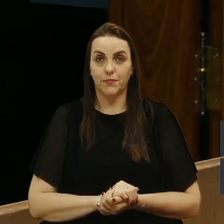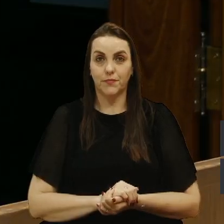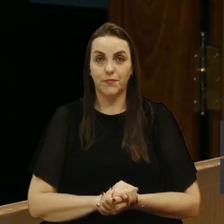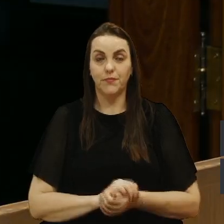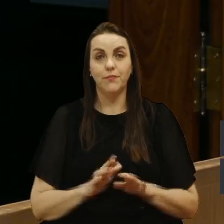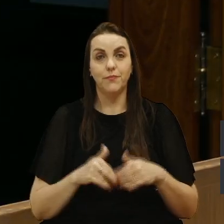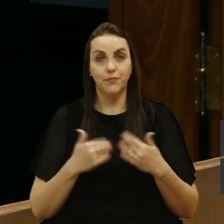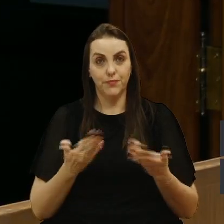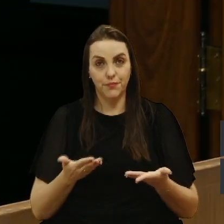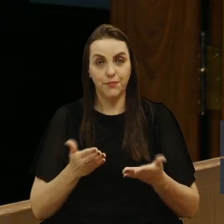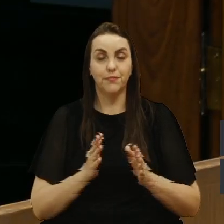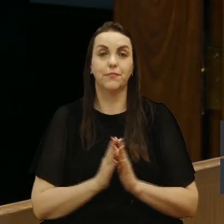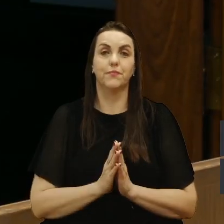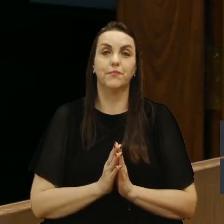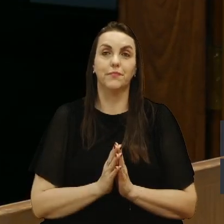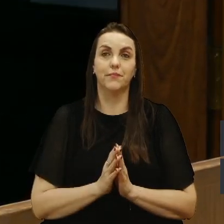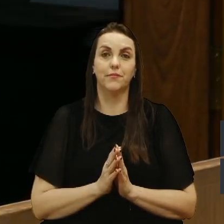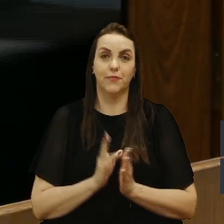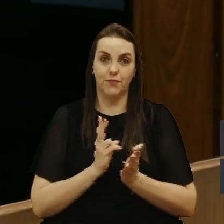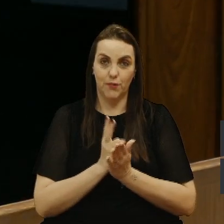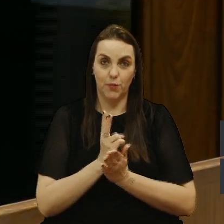Vamos lá.